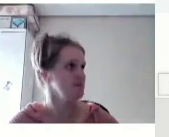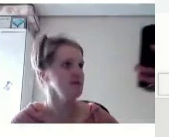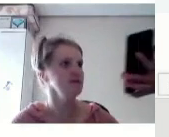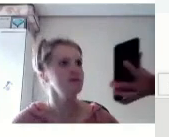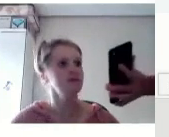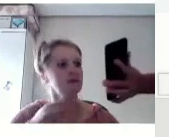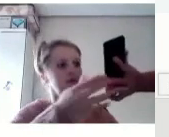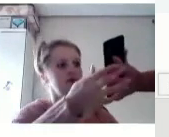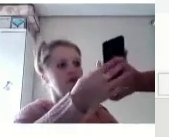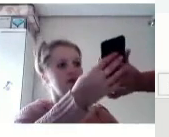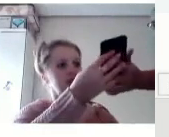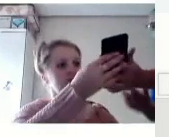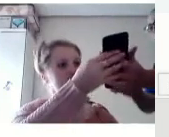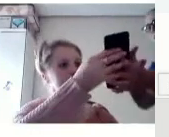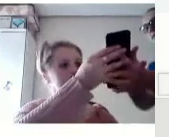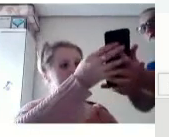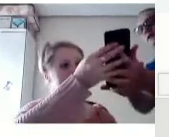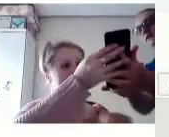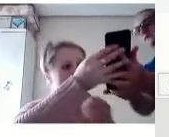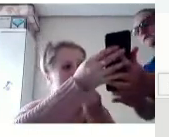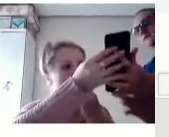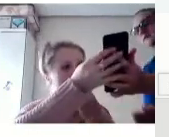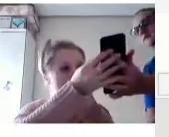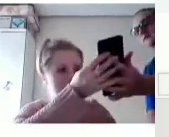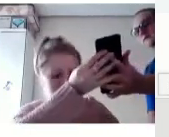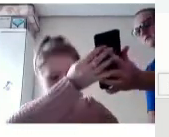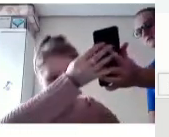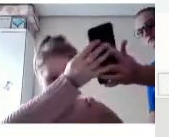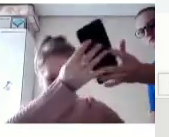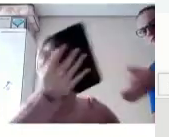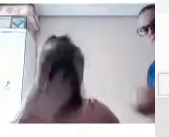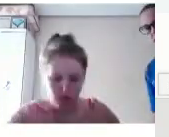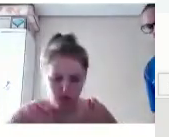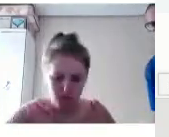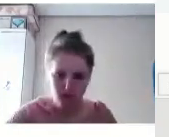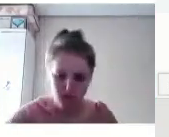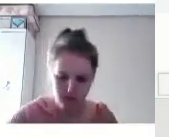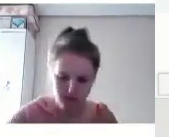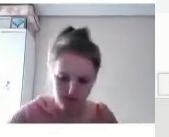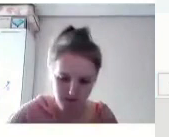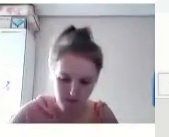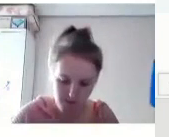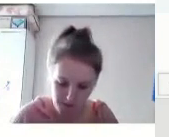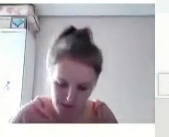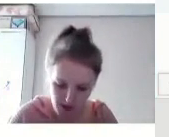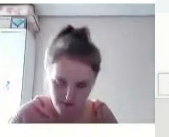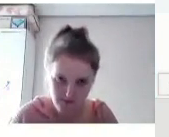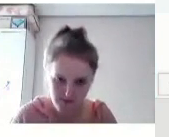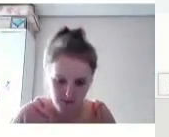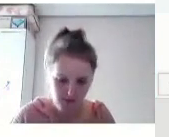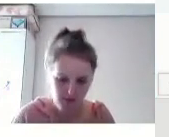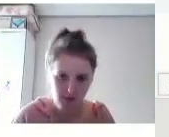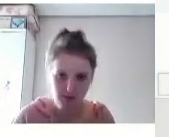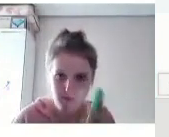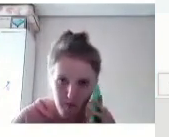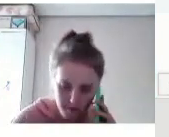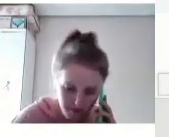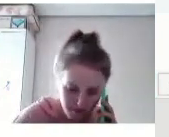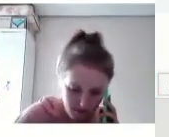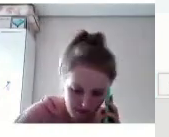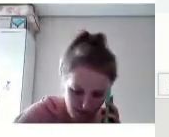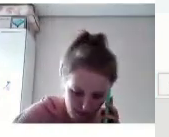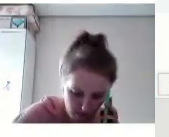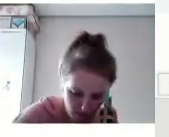Certo? Então, se a minha funcional H depende de φ, é uma funcional de φ, quando eu for calcular, usando a definição de Greiner para variação